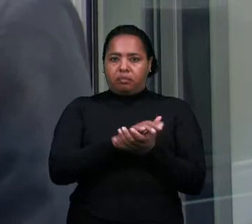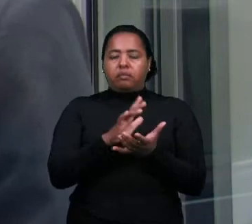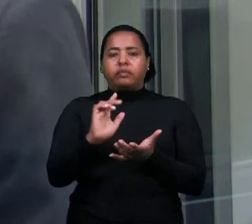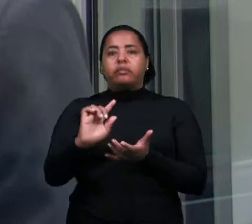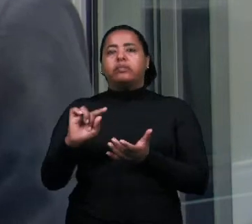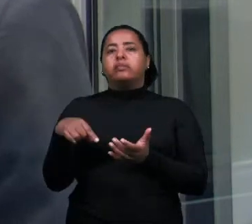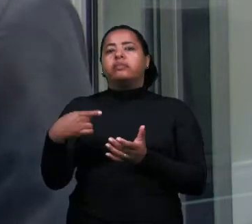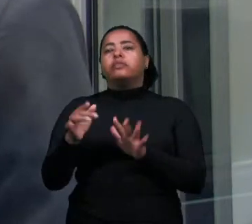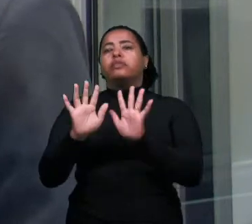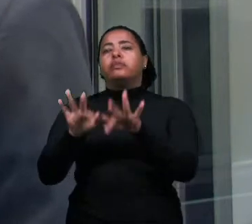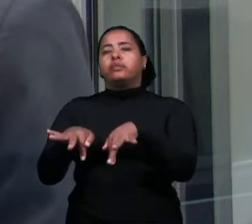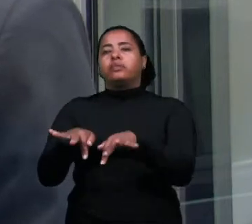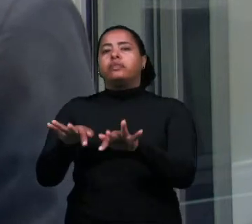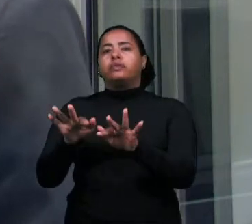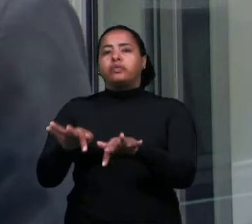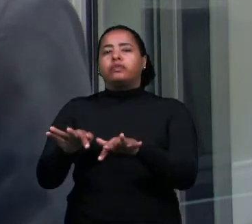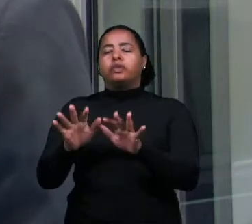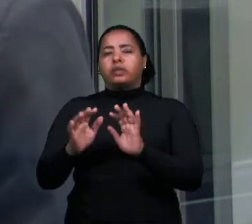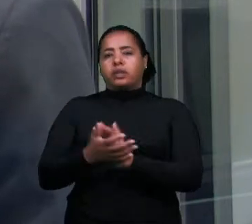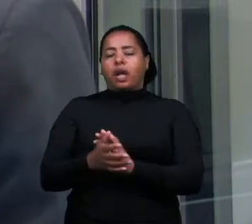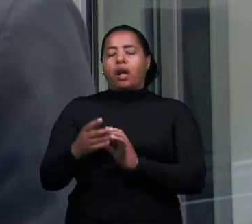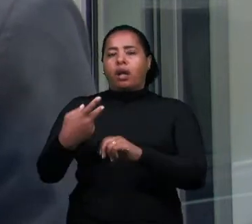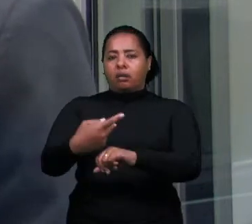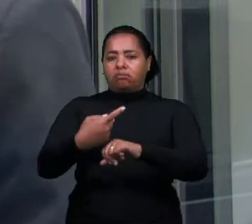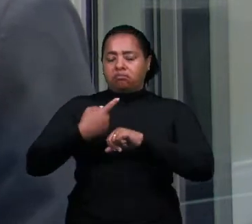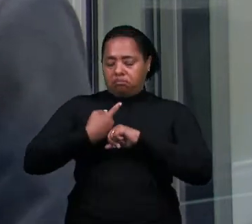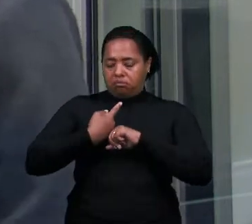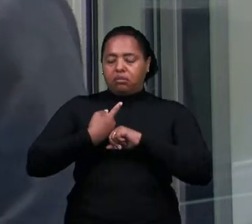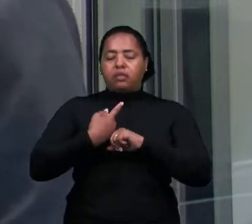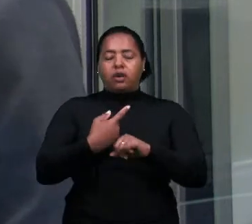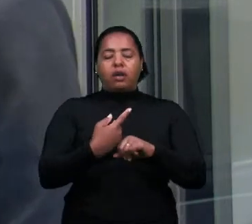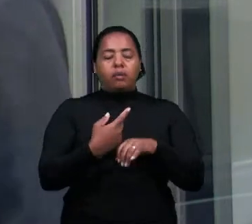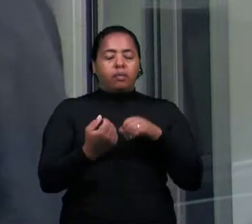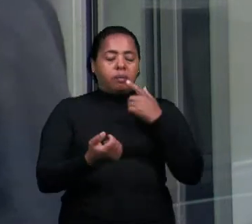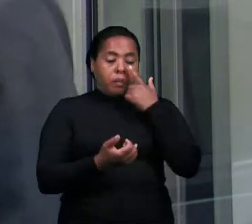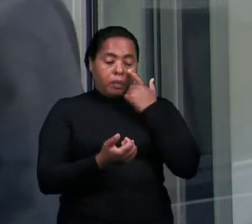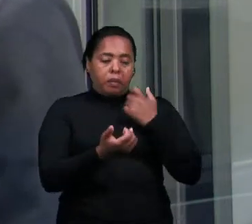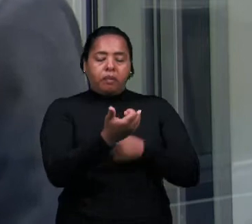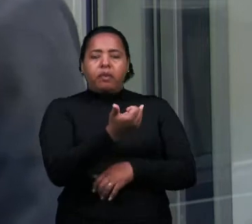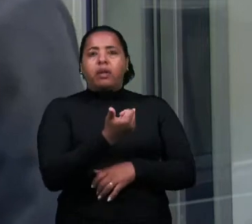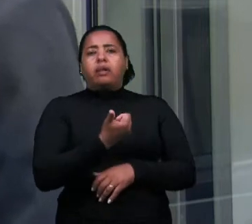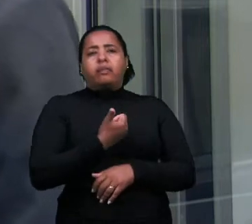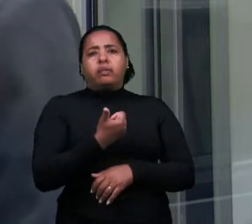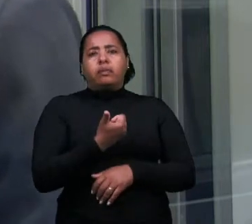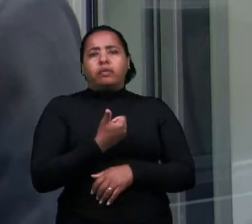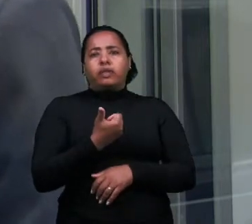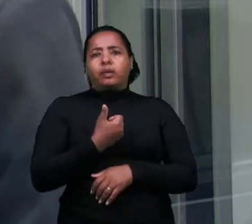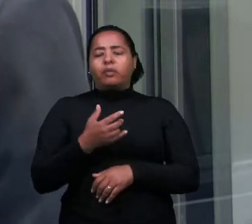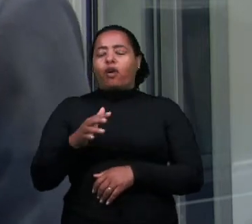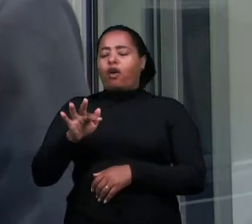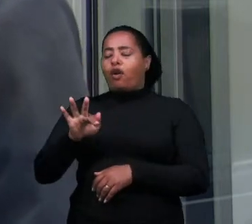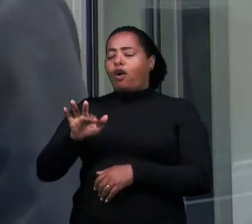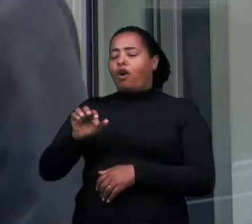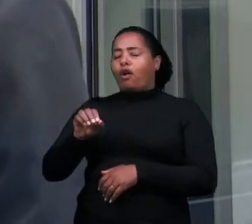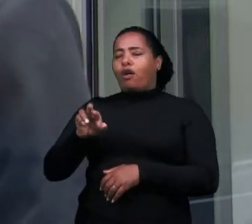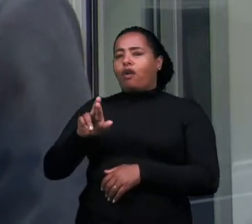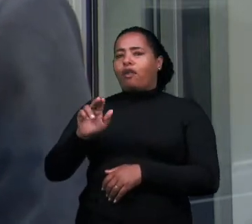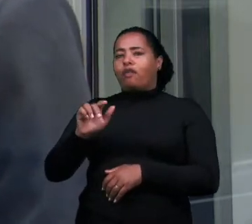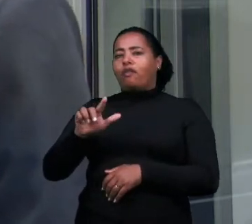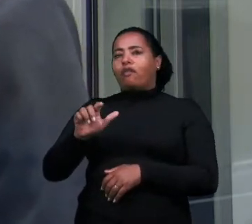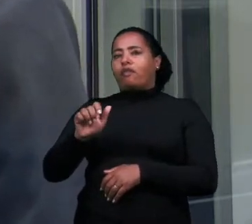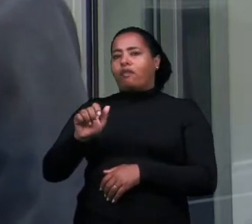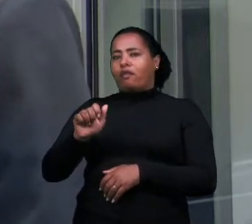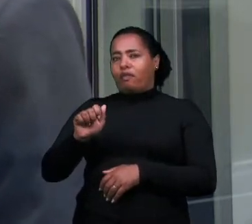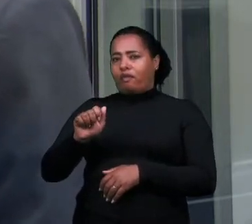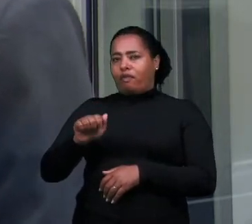logo após, ele me procurou e ele disse assim, ele falou assim: Forlan, o